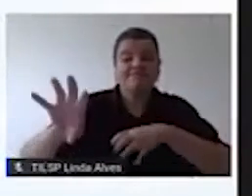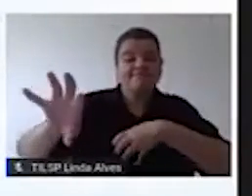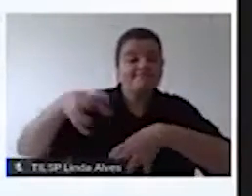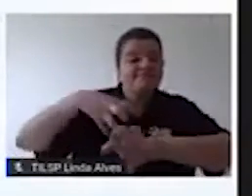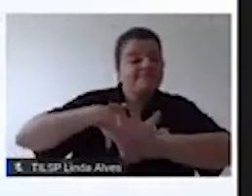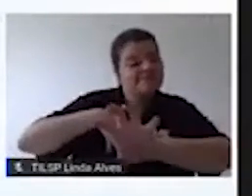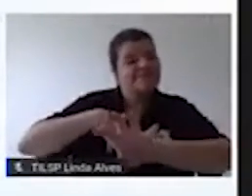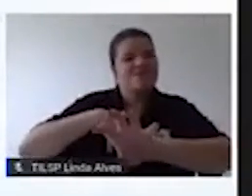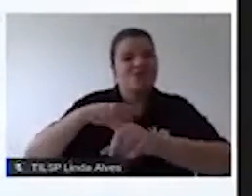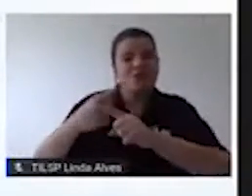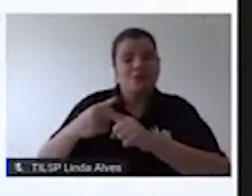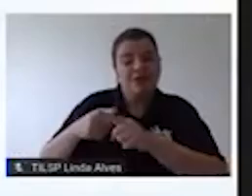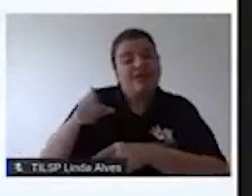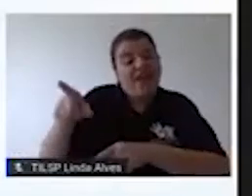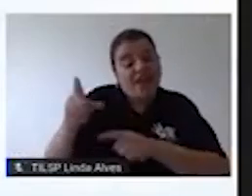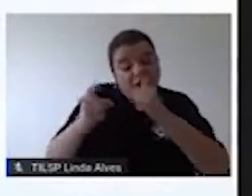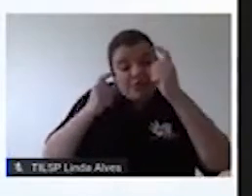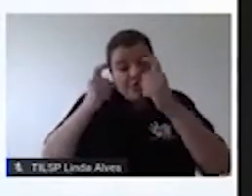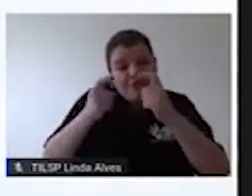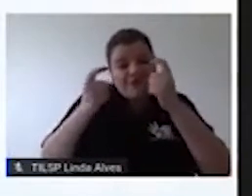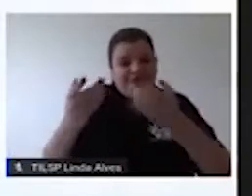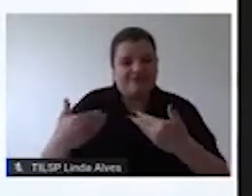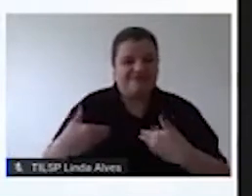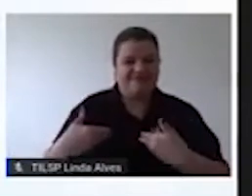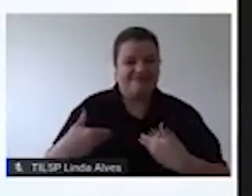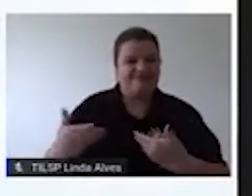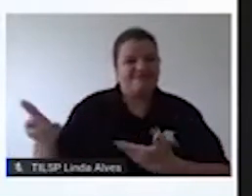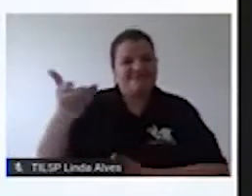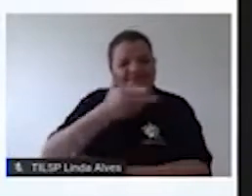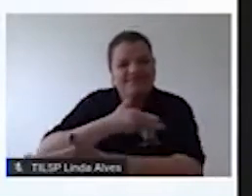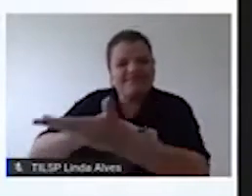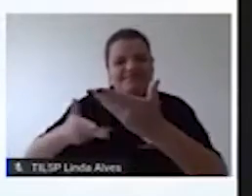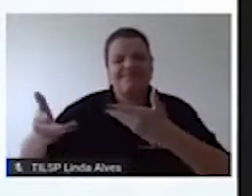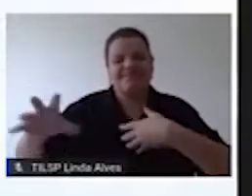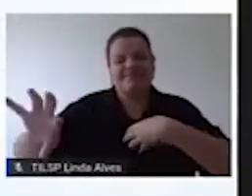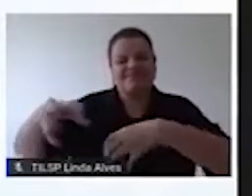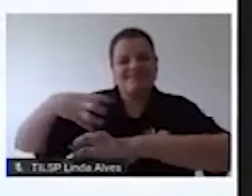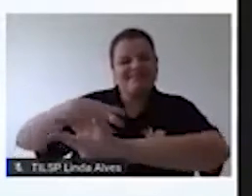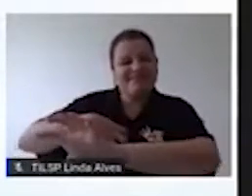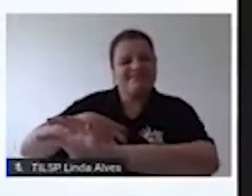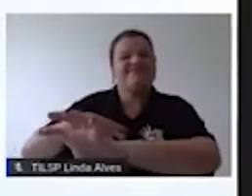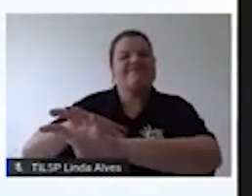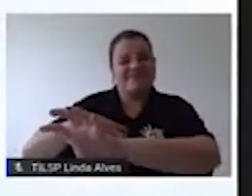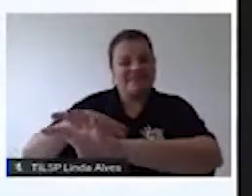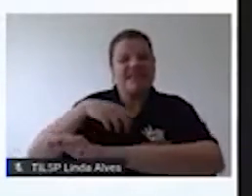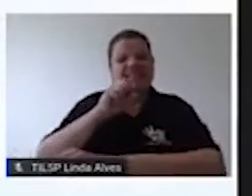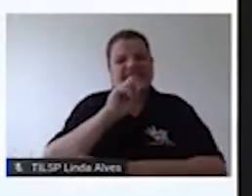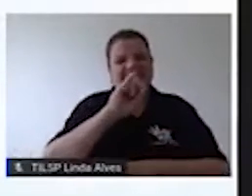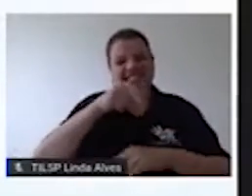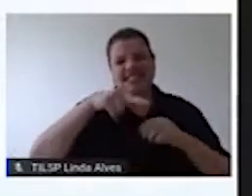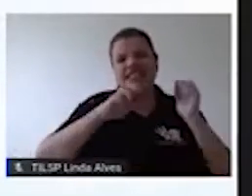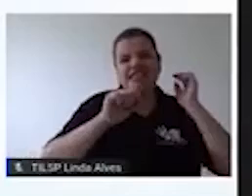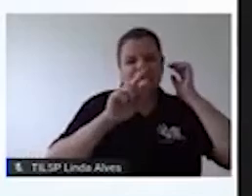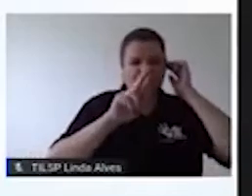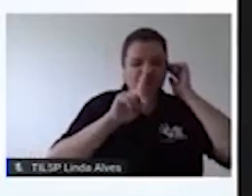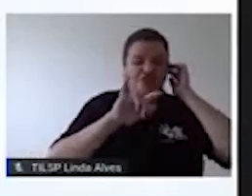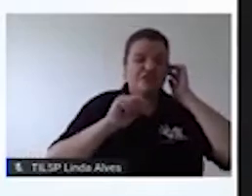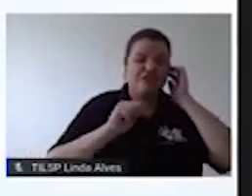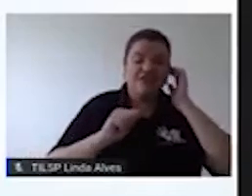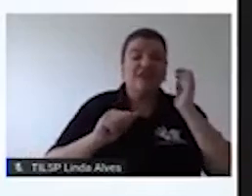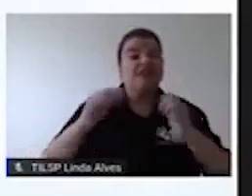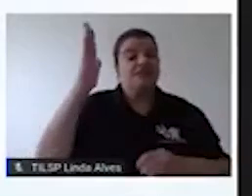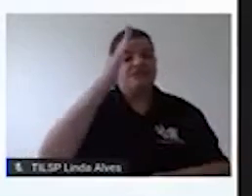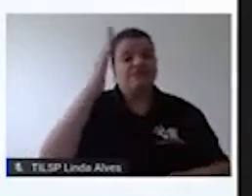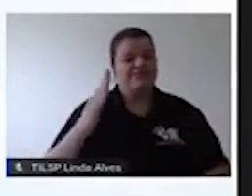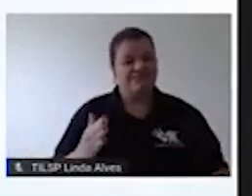estar preocupado com a gente, né? E essa troca sinérgica é que vai fazer o Brasil sair